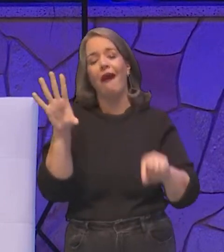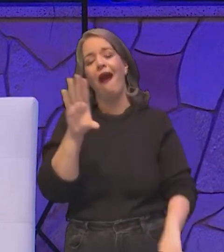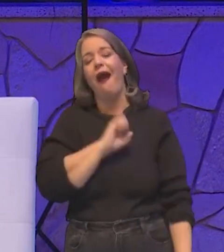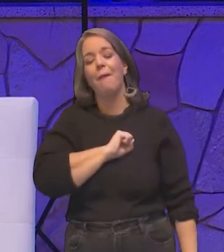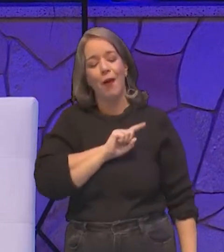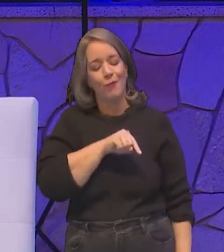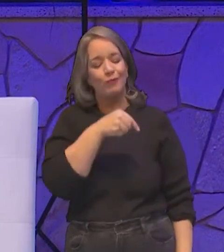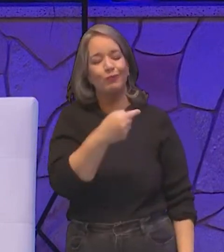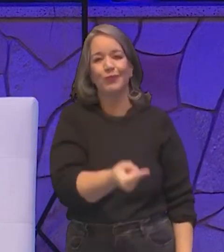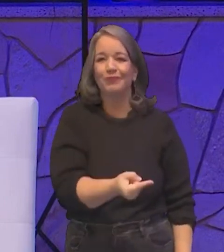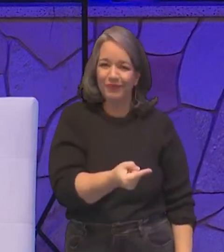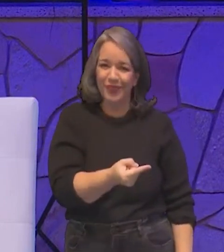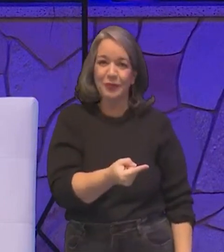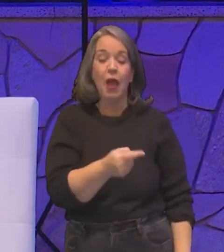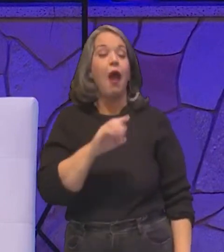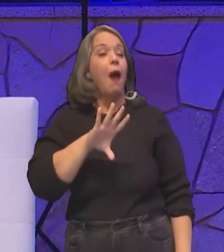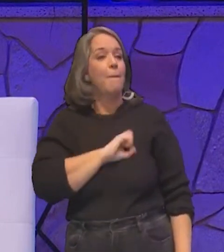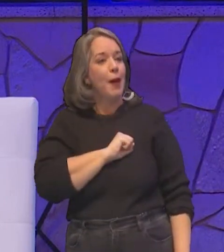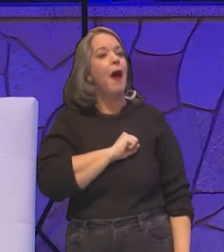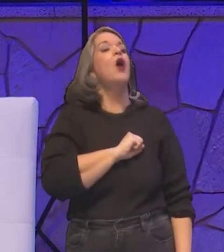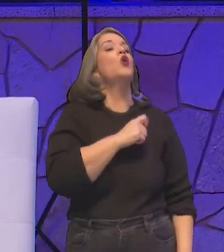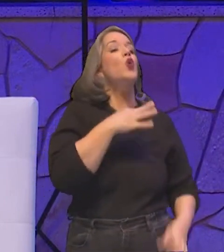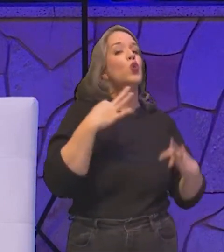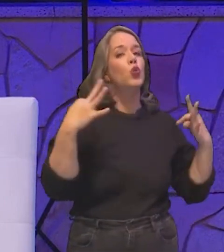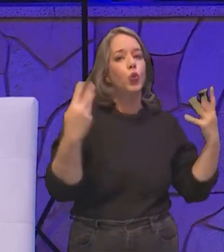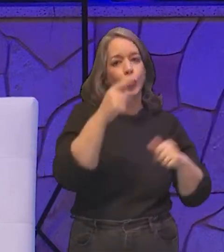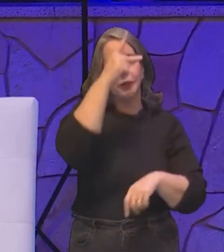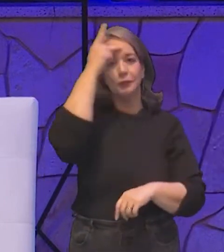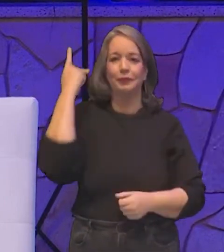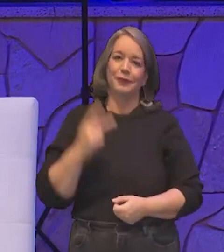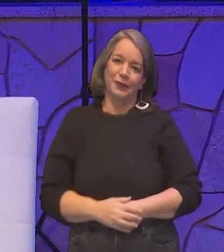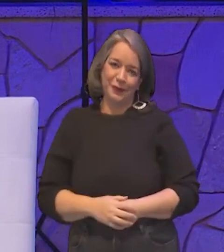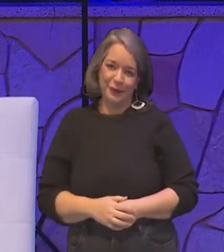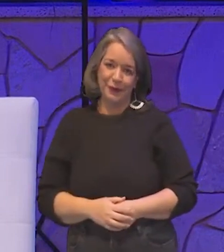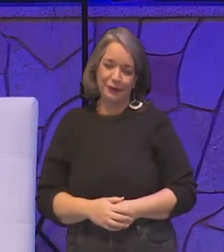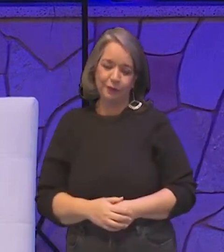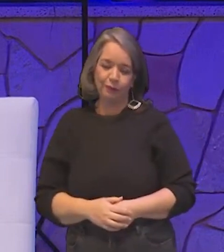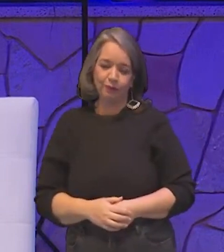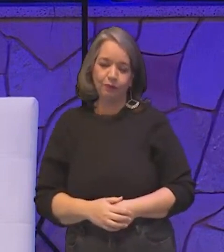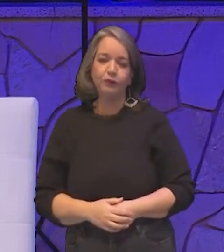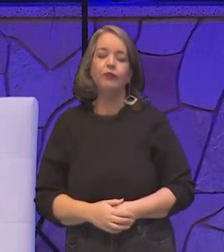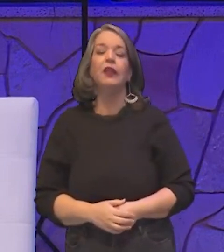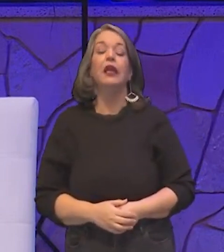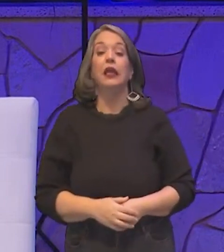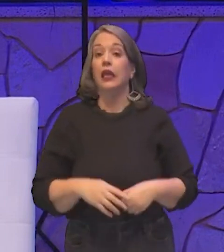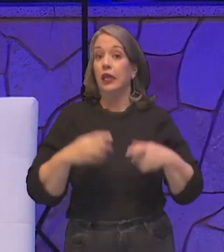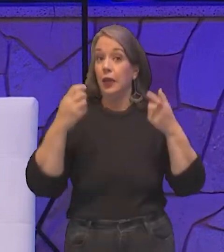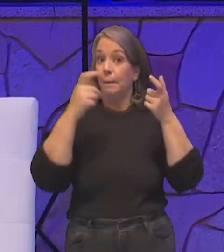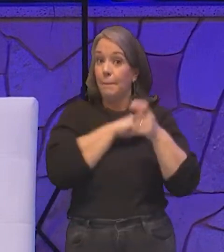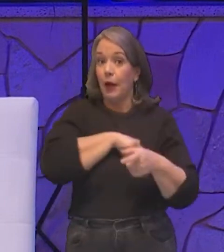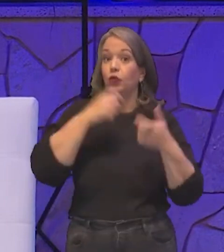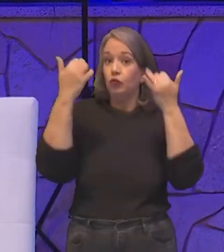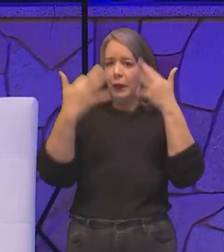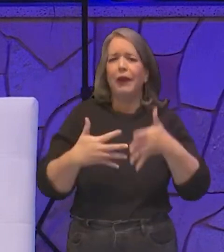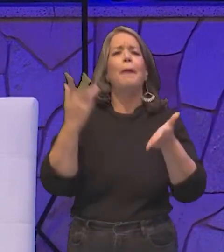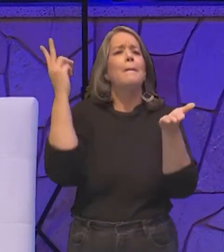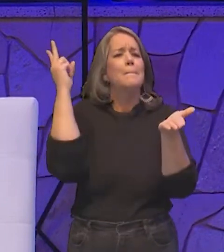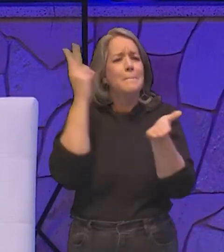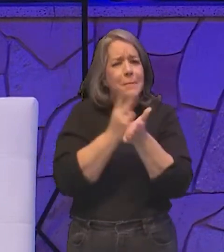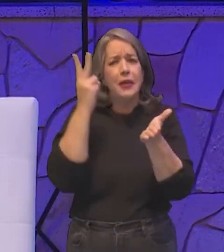que, mesmo com todos os dons, falando e exercendo esses dons, sem amor nós não seríamos